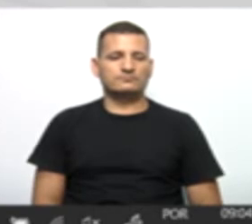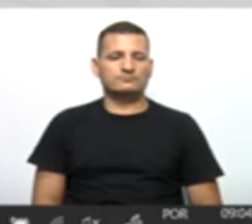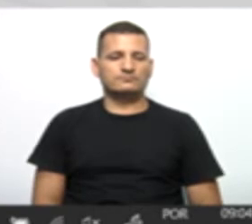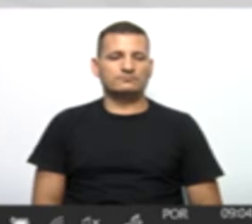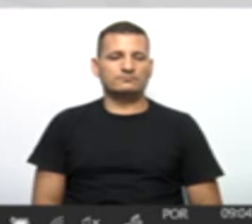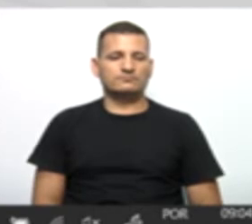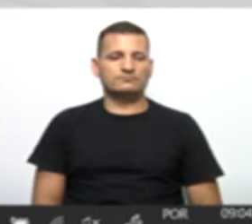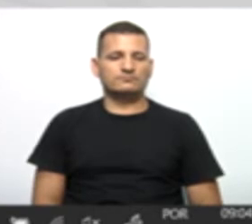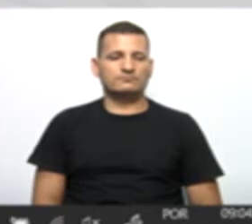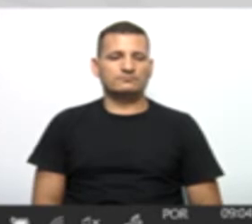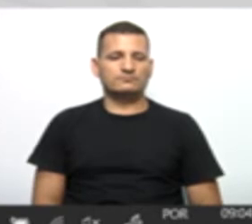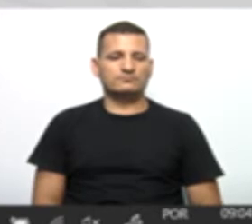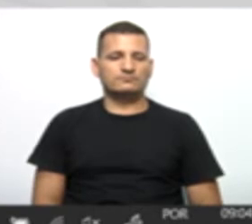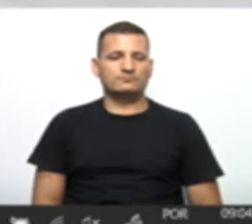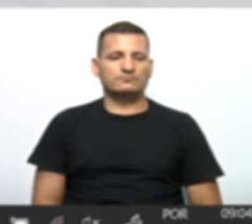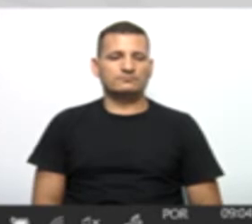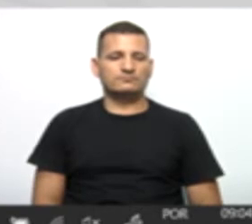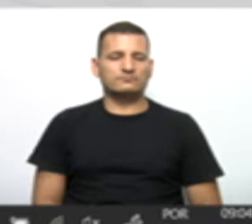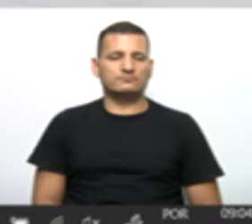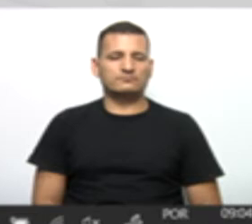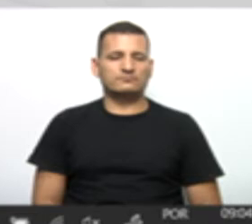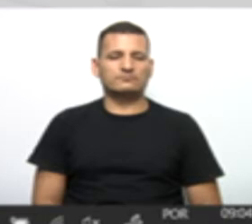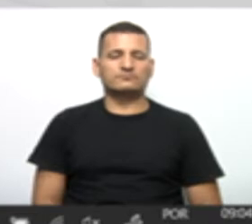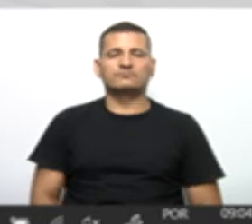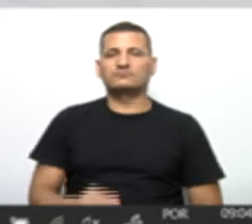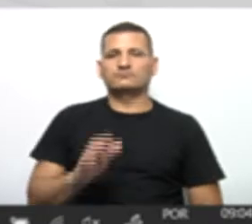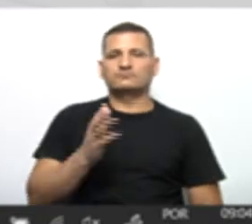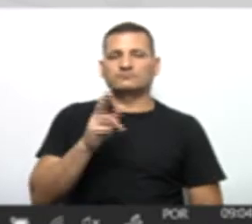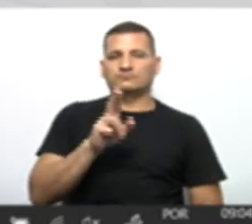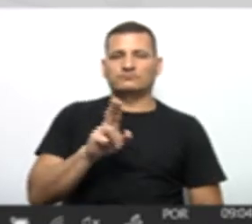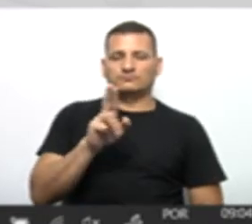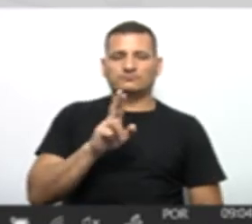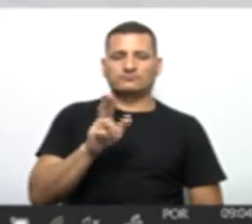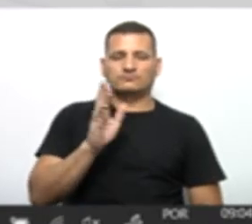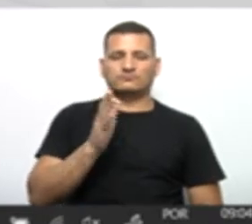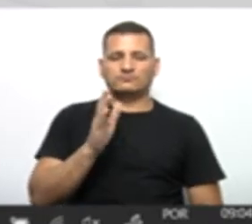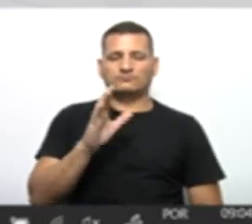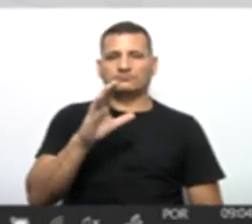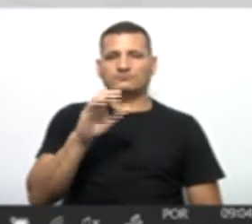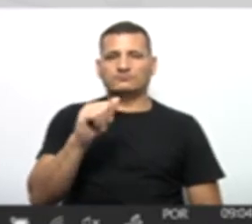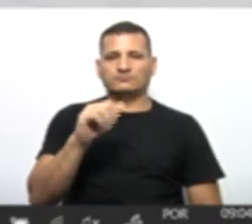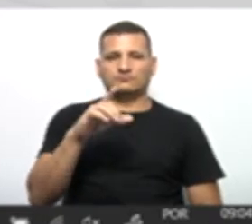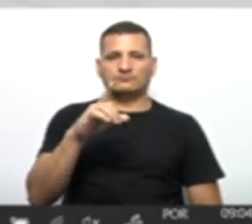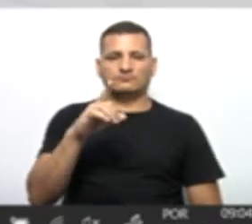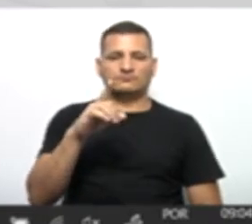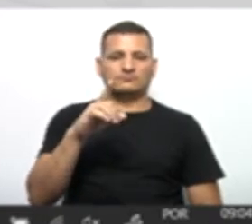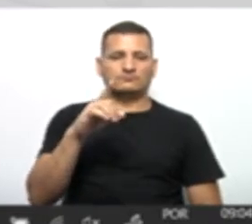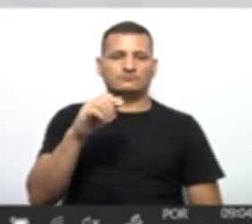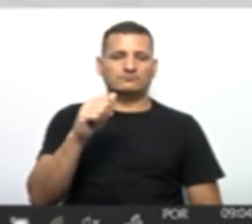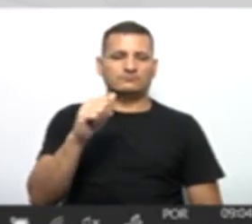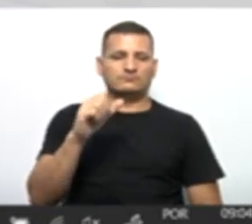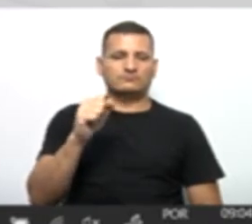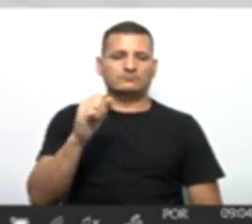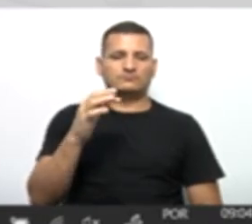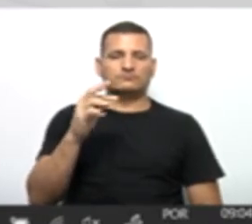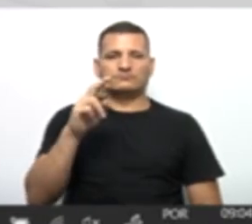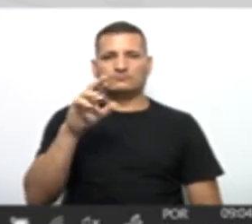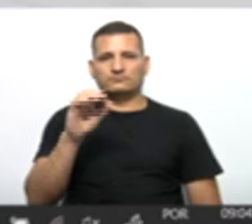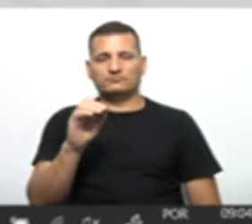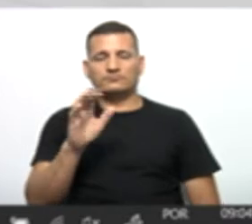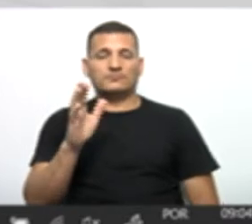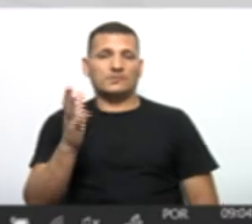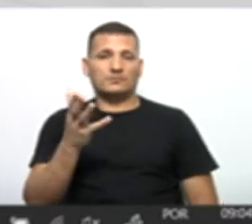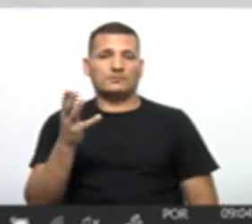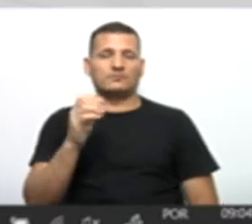e já temos aqui, já estamos utilizando a nossa base de dados. A partir desse momento eu posso criar as minhas tabelas e